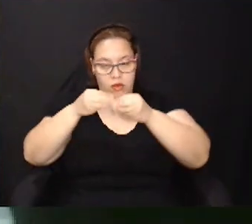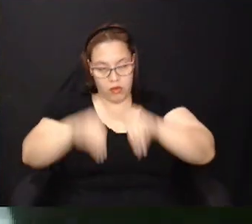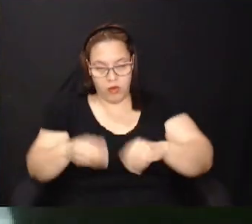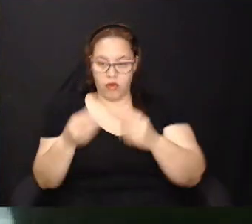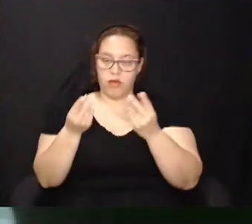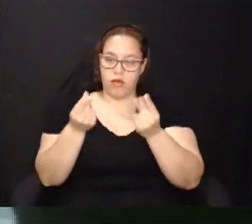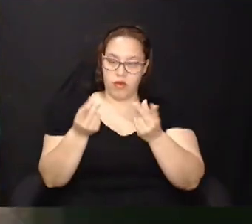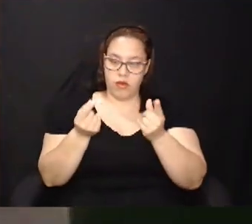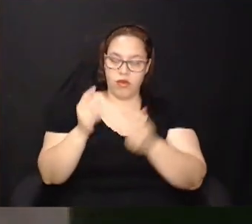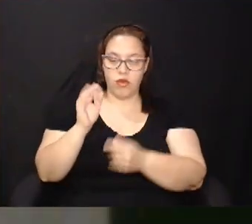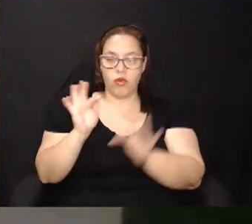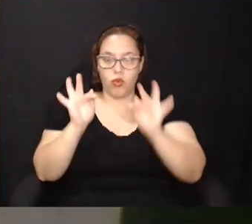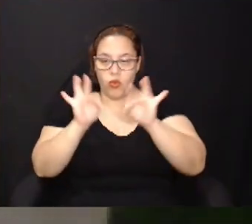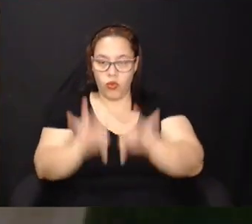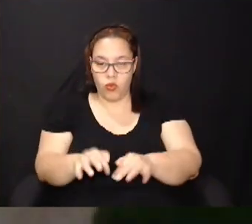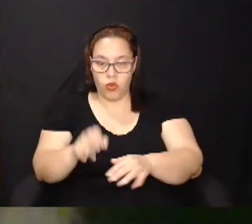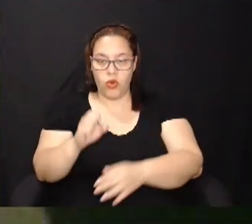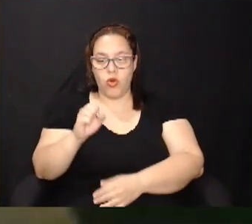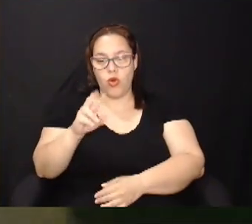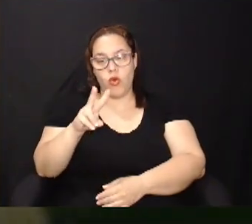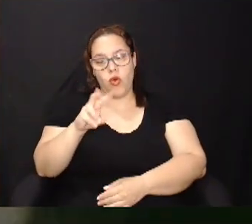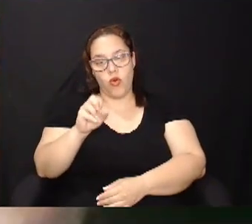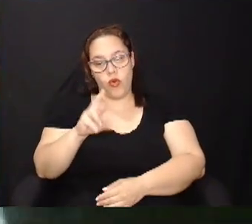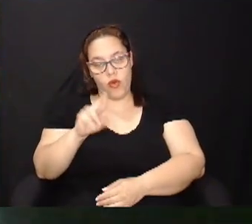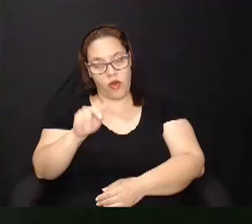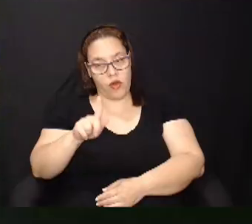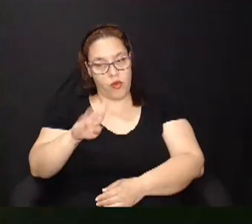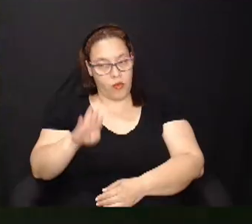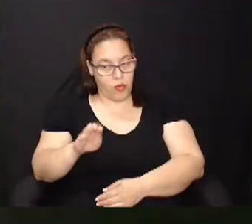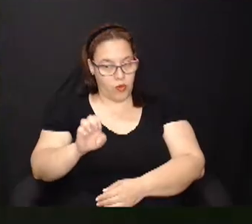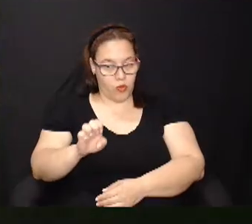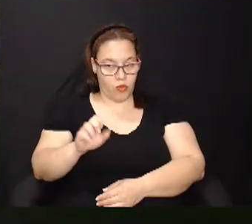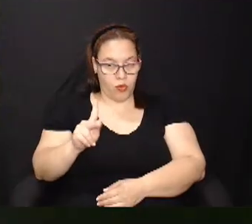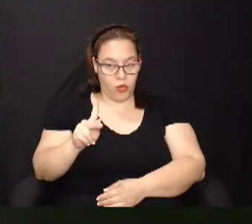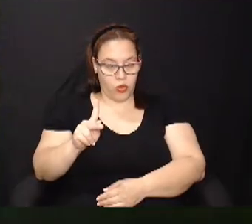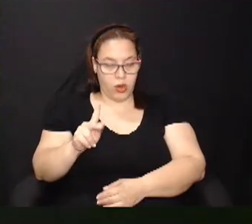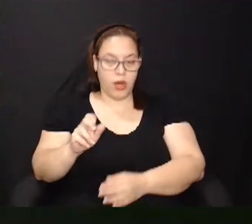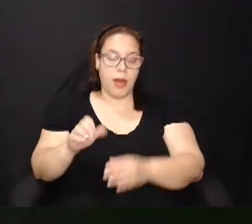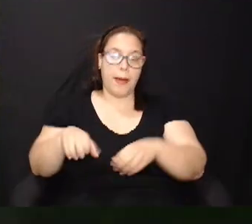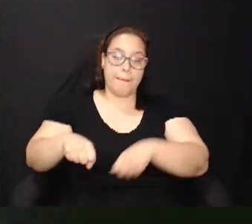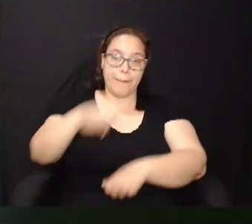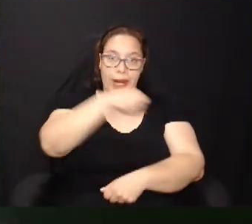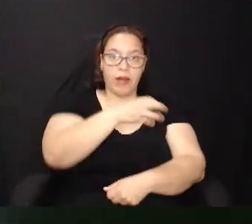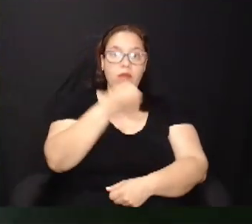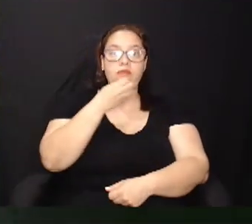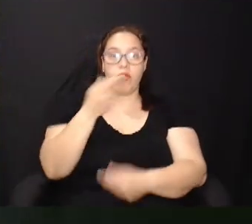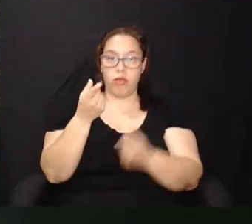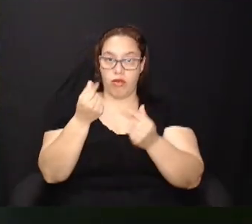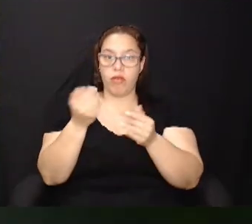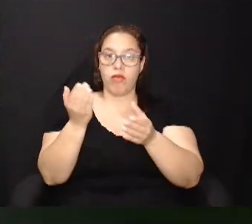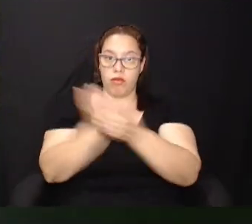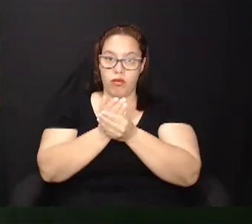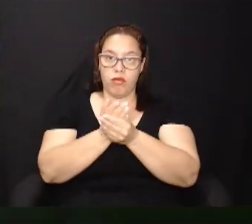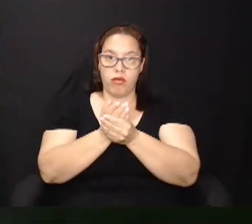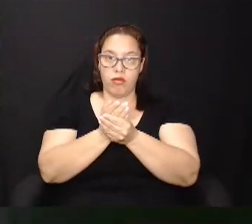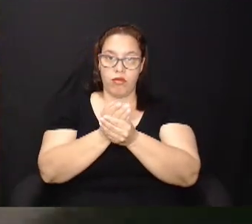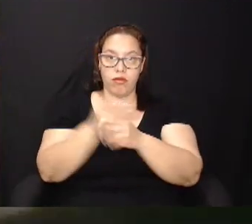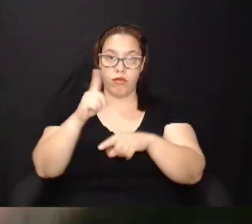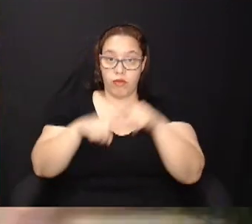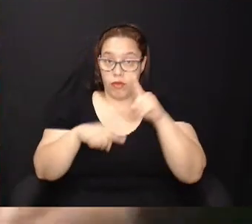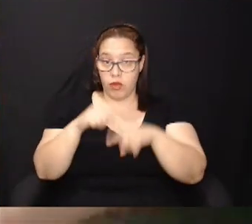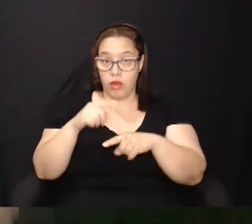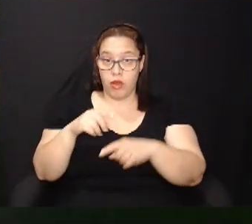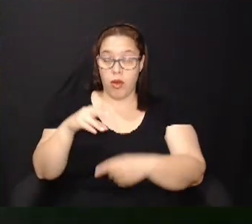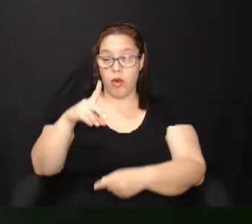destino, overbooking, mala perdida, são todos casos que podem gerar uma boa indenização num processo, tanto por danos materiais quanto danos morais, mas para isso é